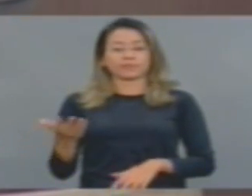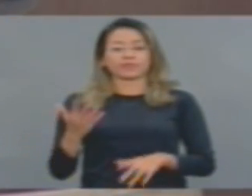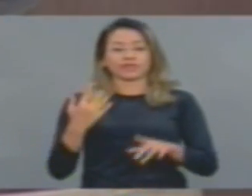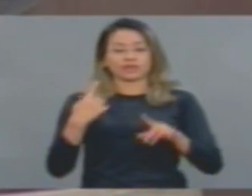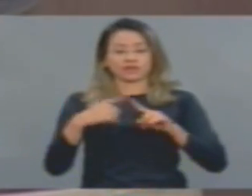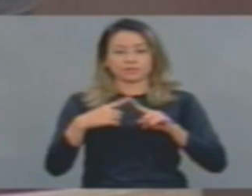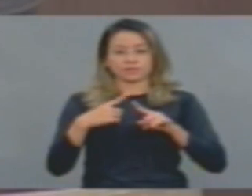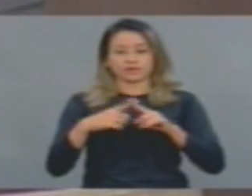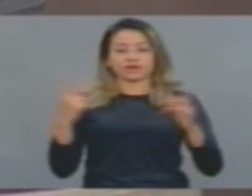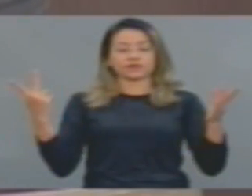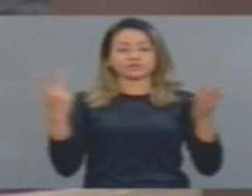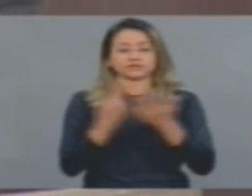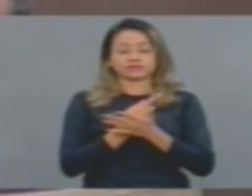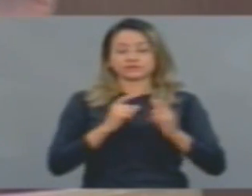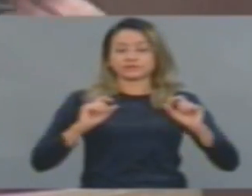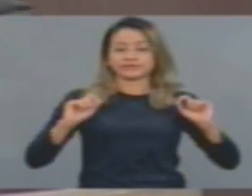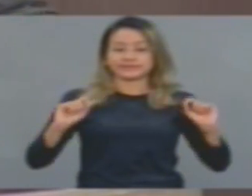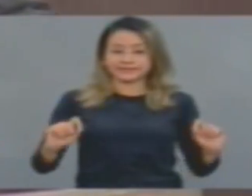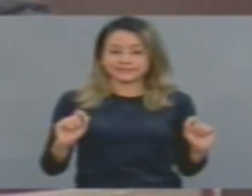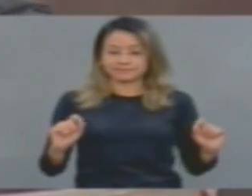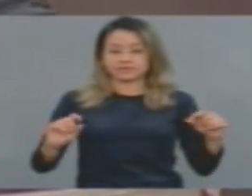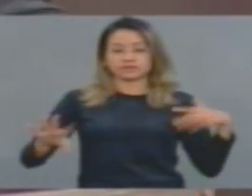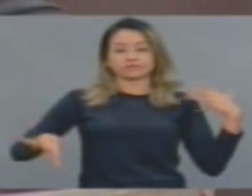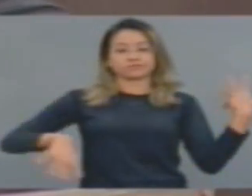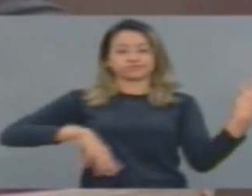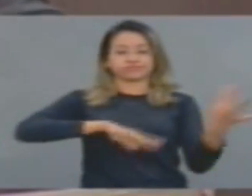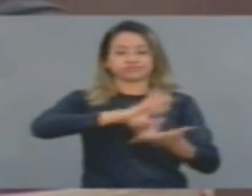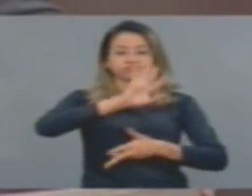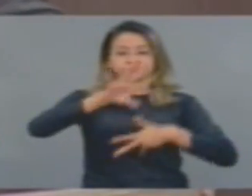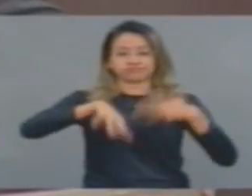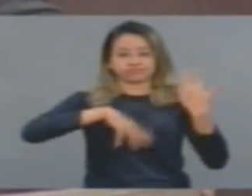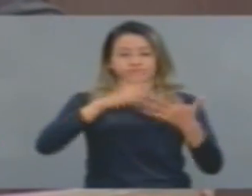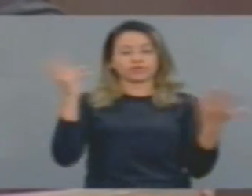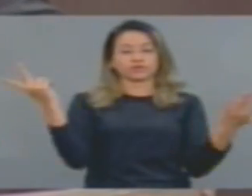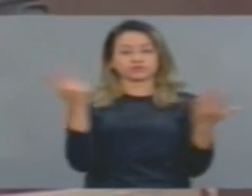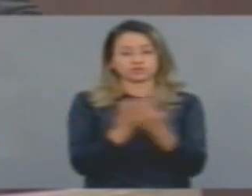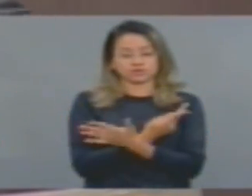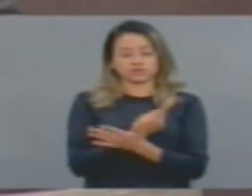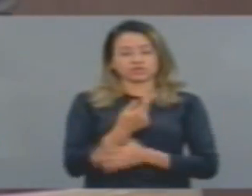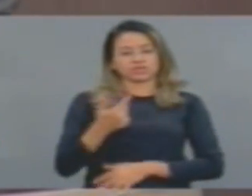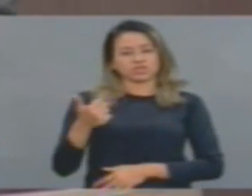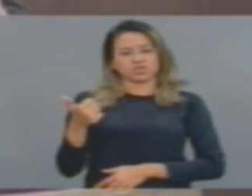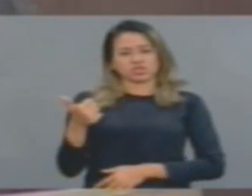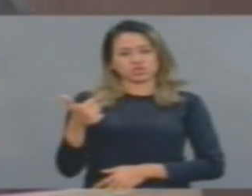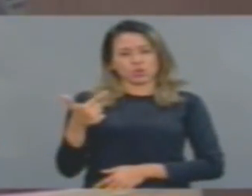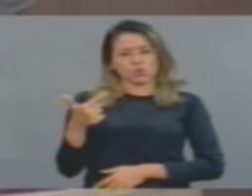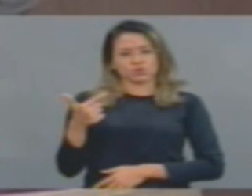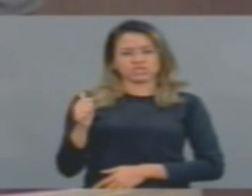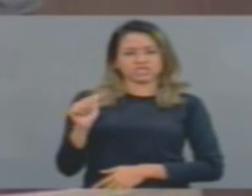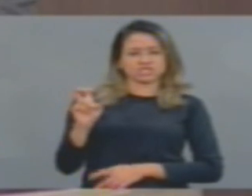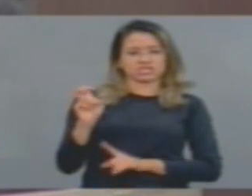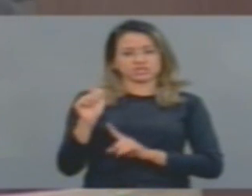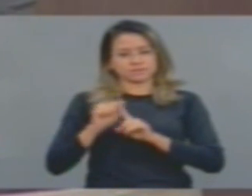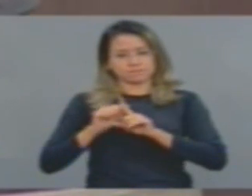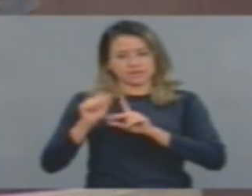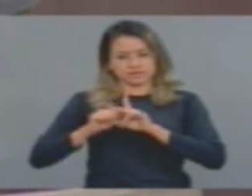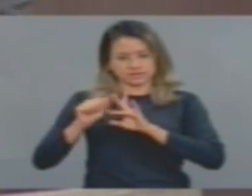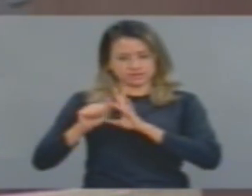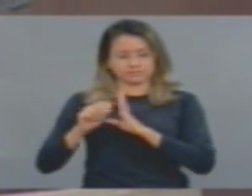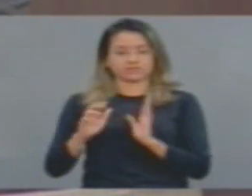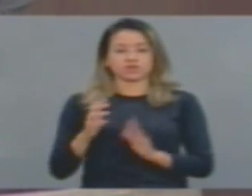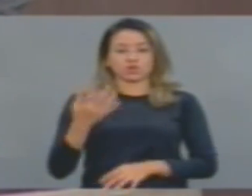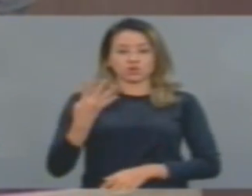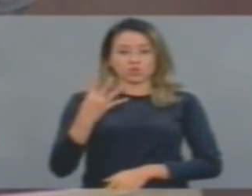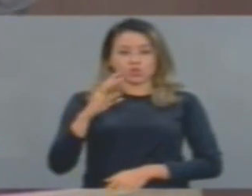rebelião. Num espaço não muito maior que 12 meses, 15 meses, mais de